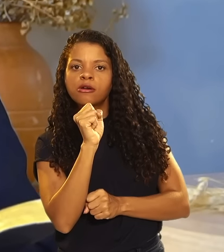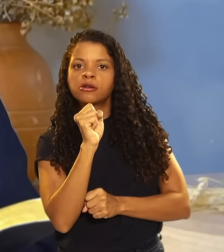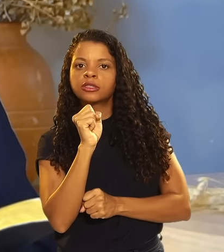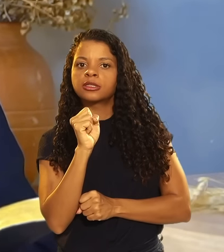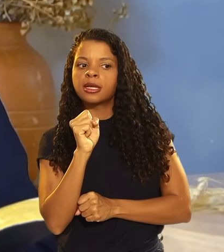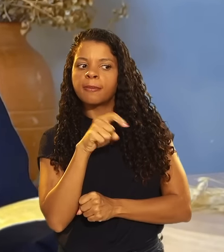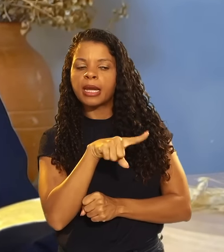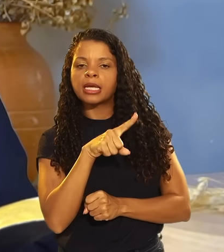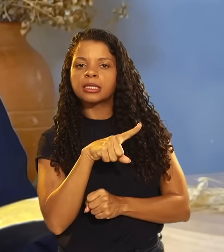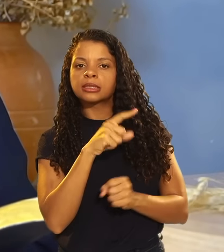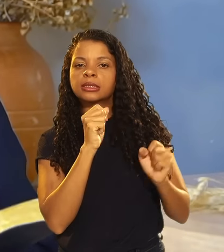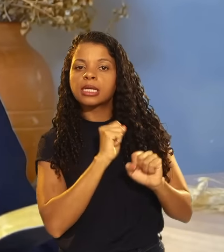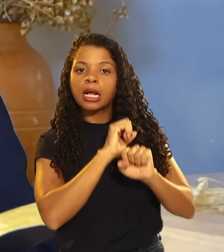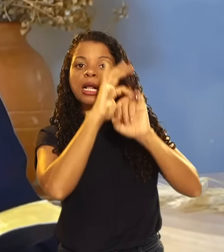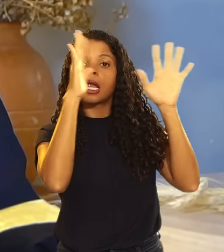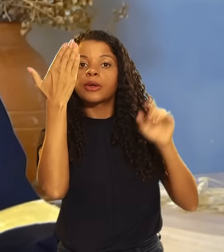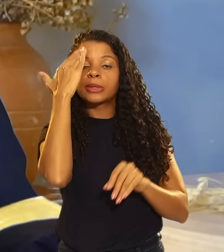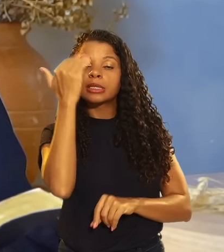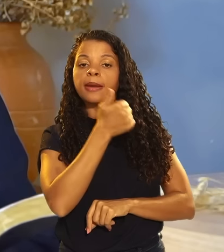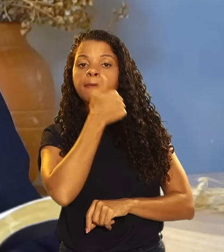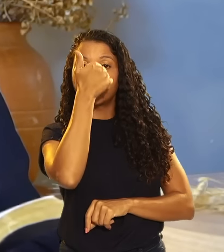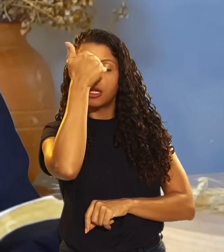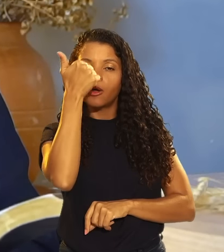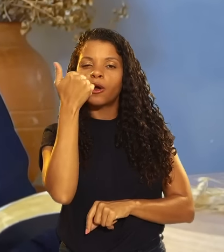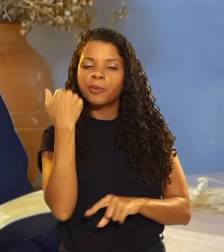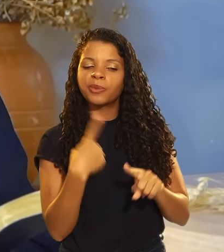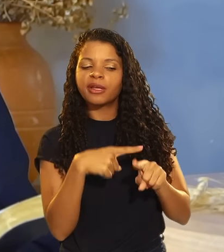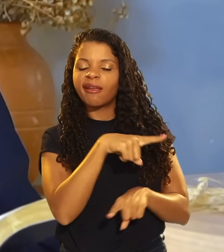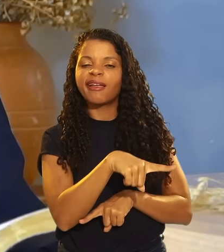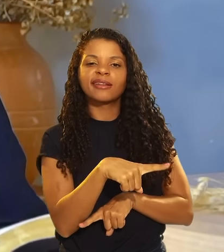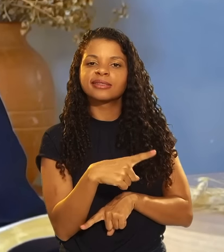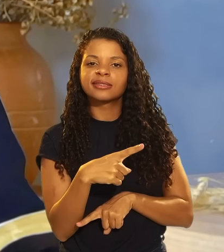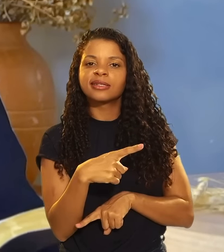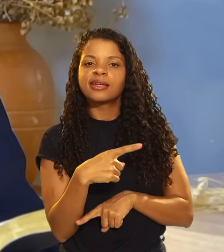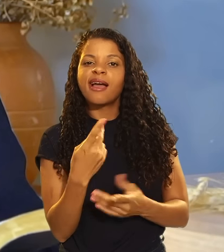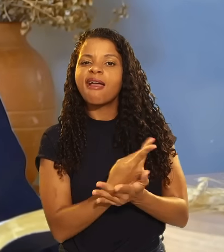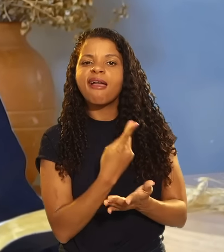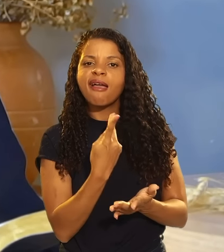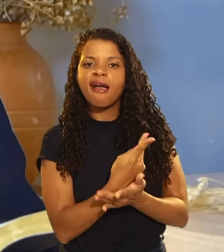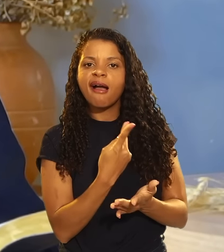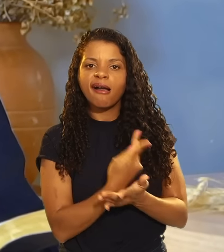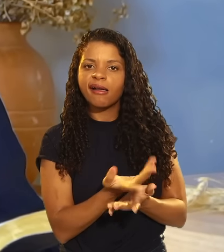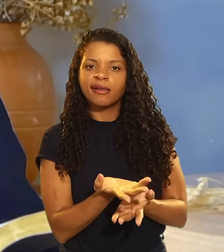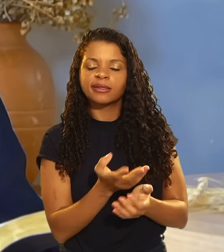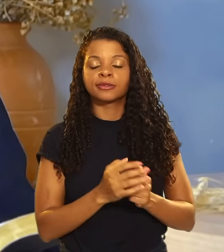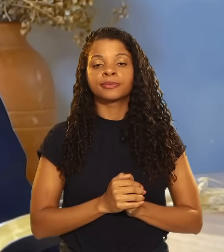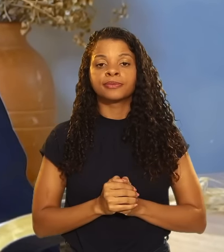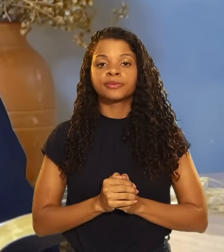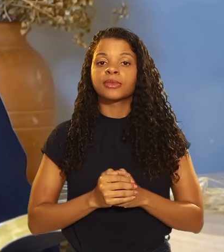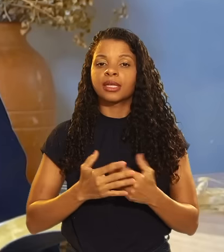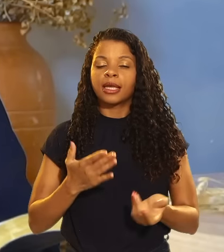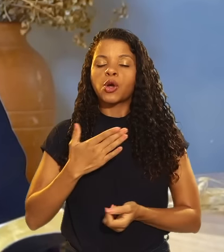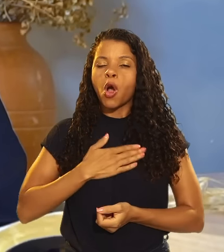condição que eles estavam, de conduzir o povo por um caminho equivocado. E essa história, particularmente, ela é muito gostosa porque